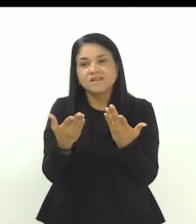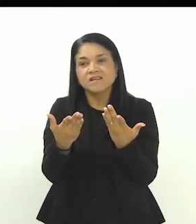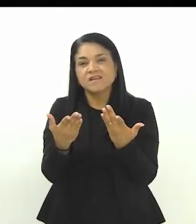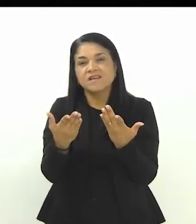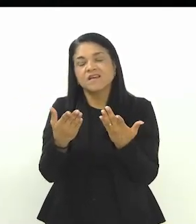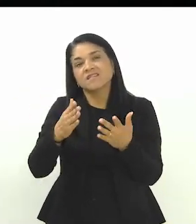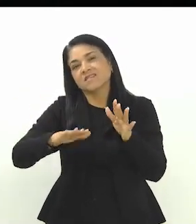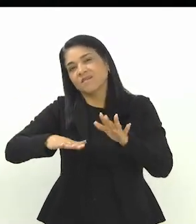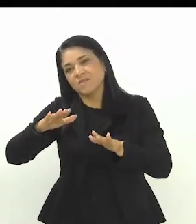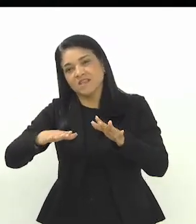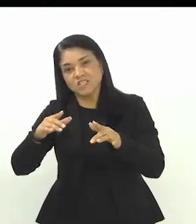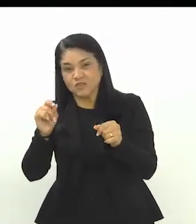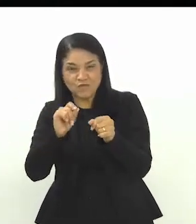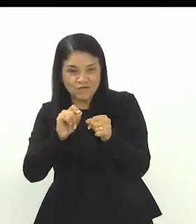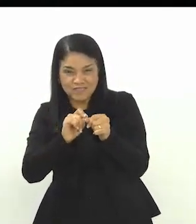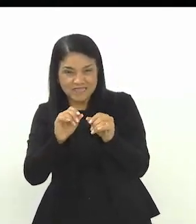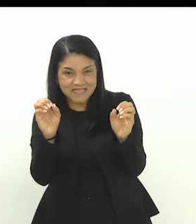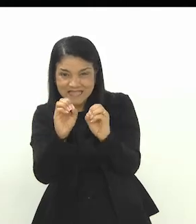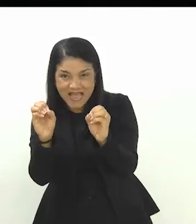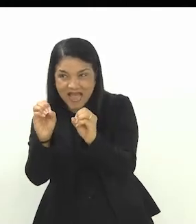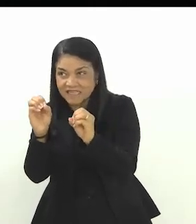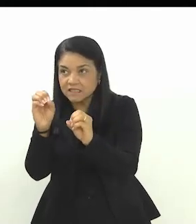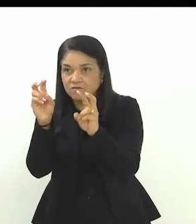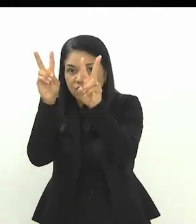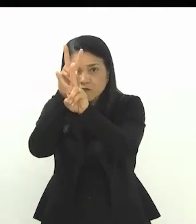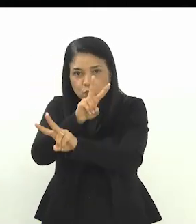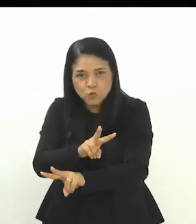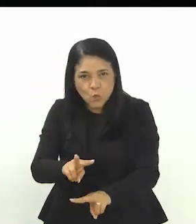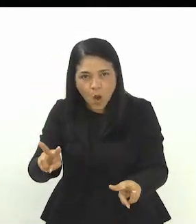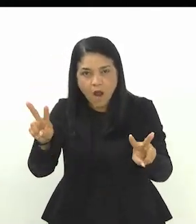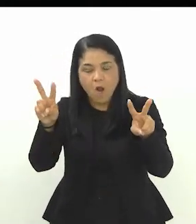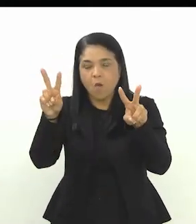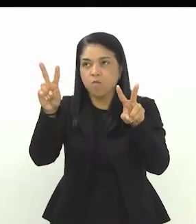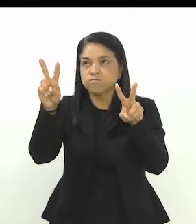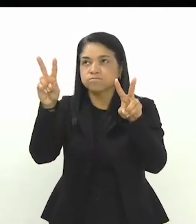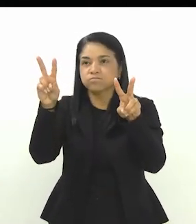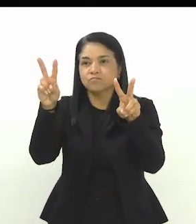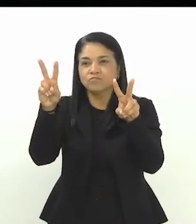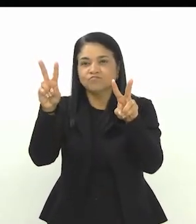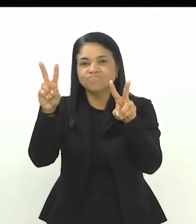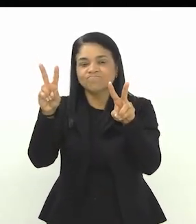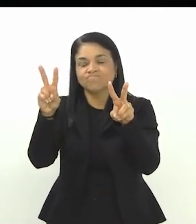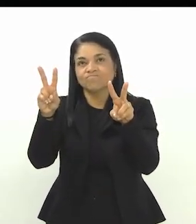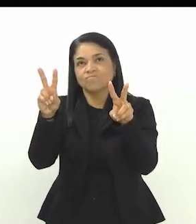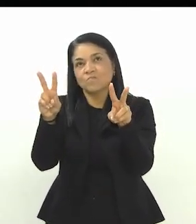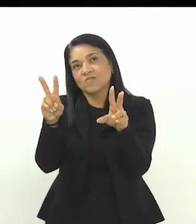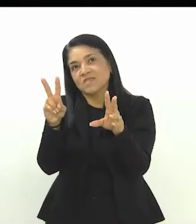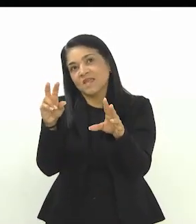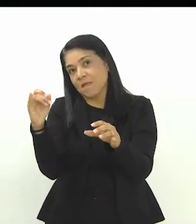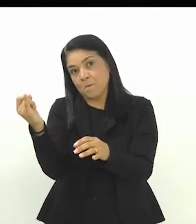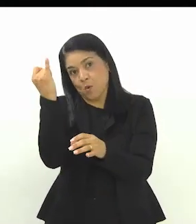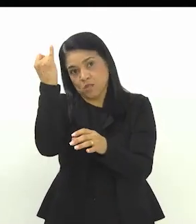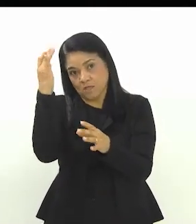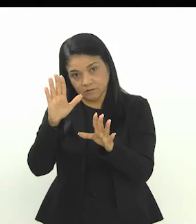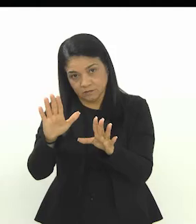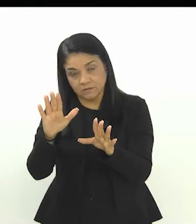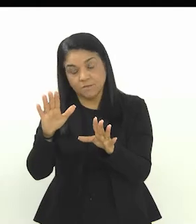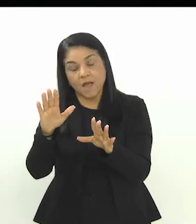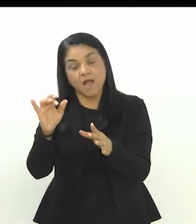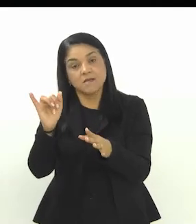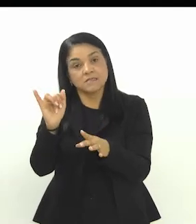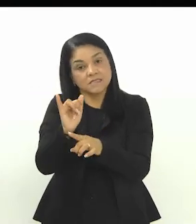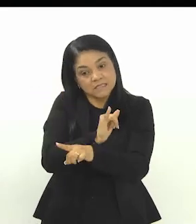Mas independente de você não fazer nada tão visual, como eu vou falar, volumoso,